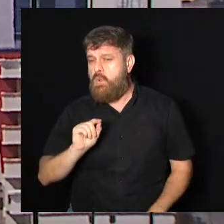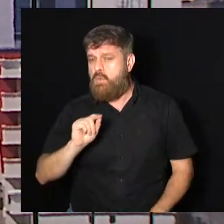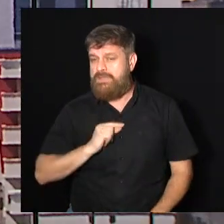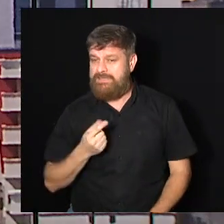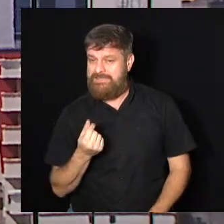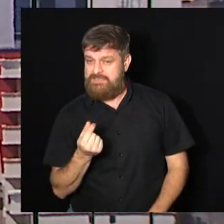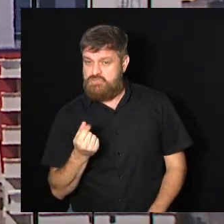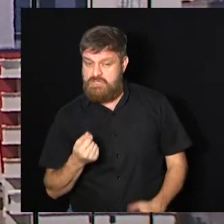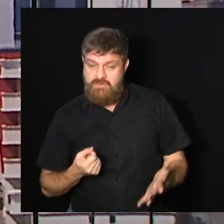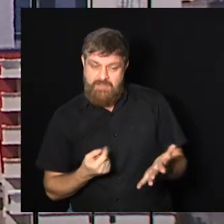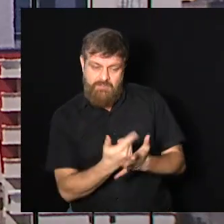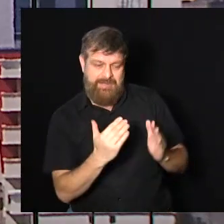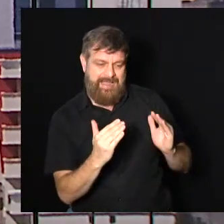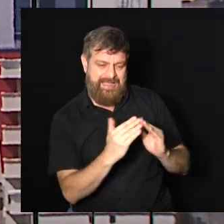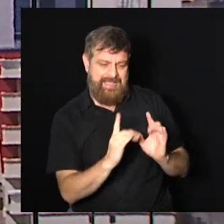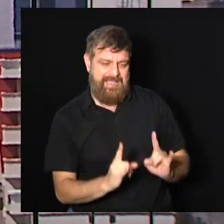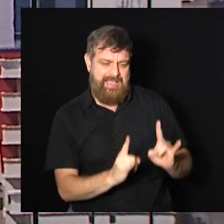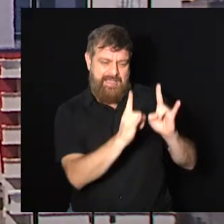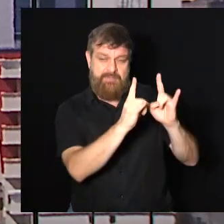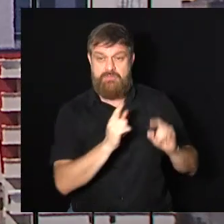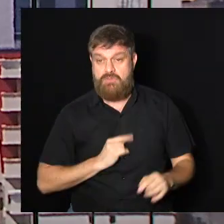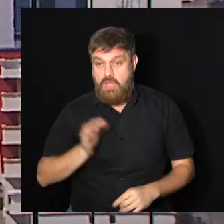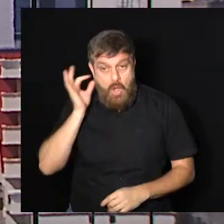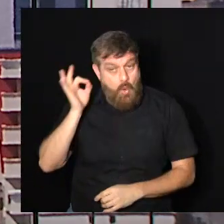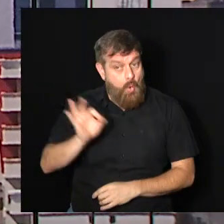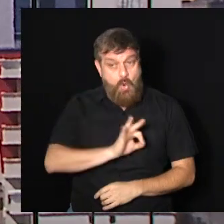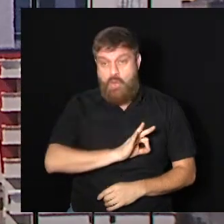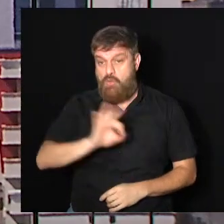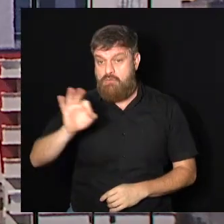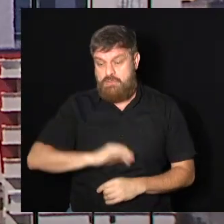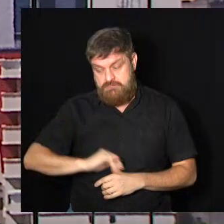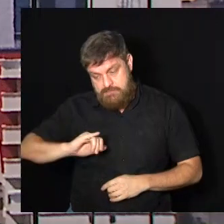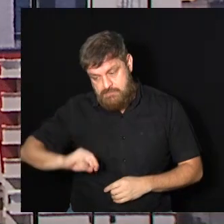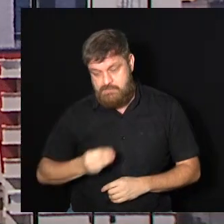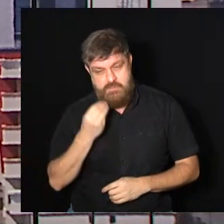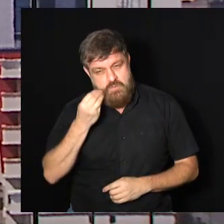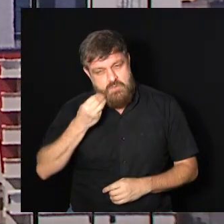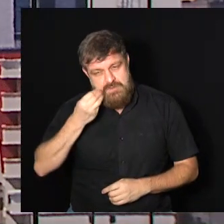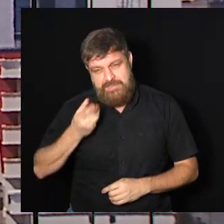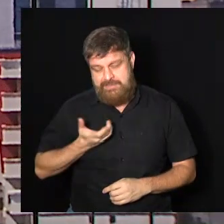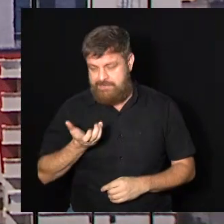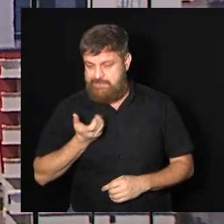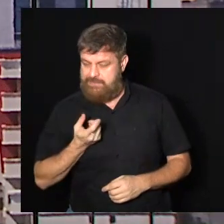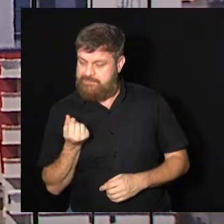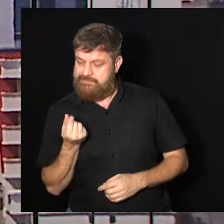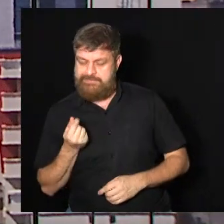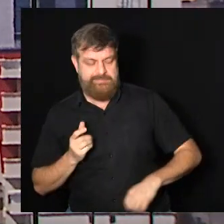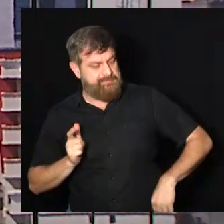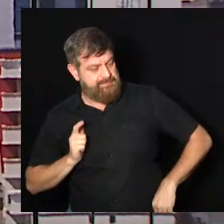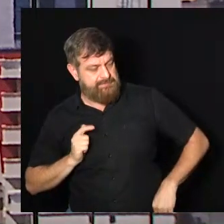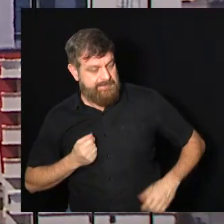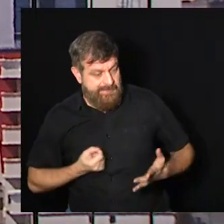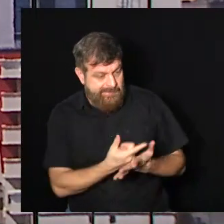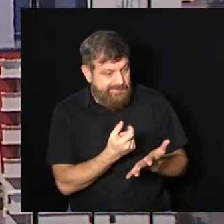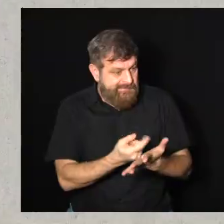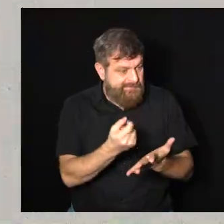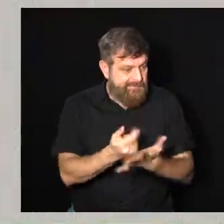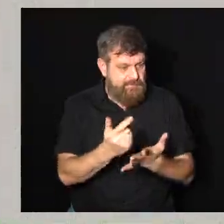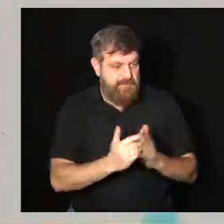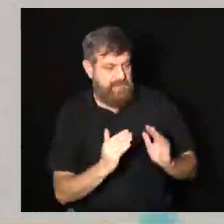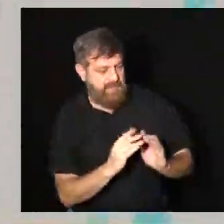fundos imobiliários. Pode ser um ótimo negócio para você que quer investir, já que é o sonho de muitas